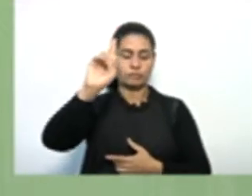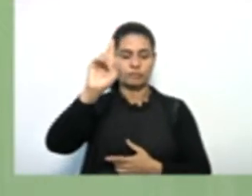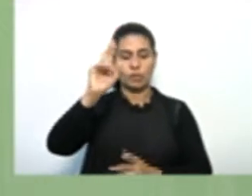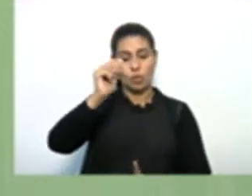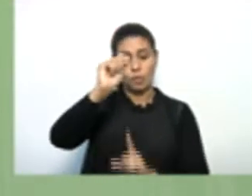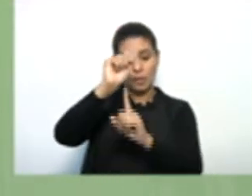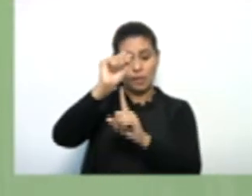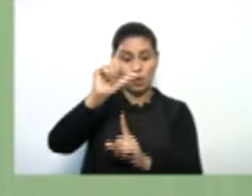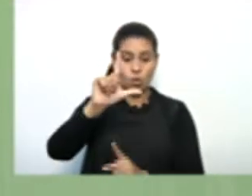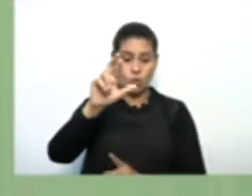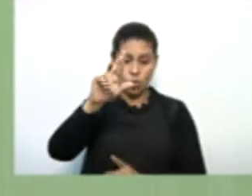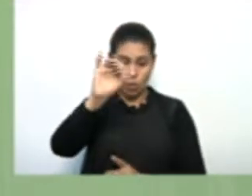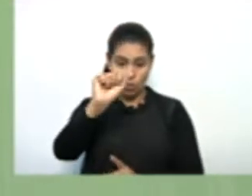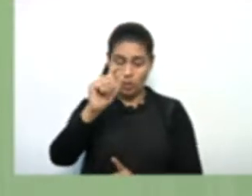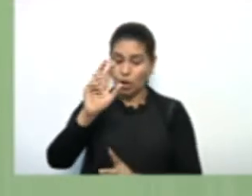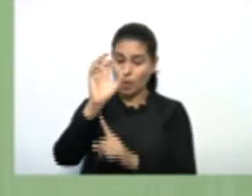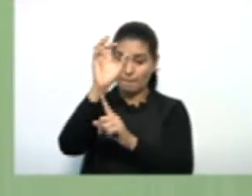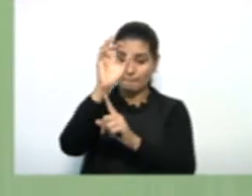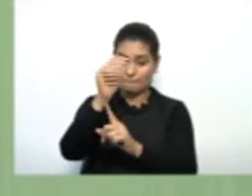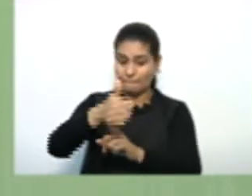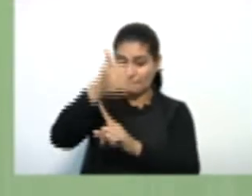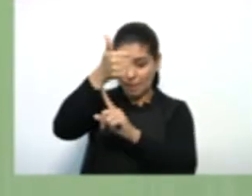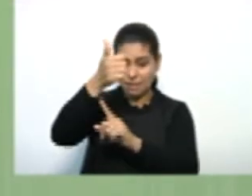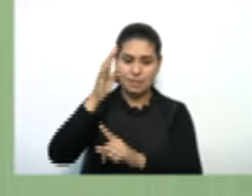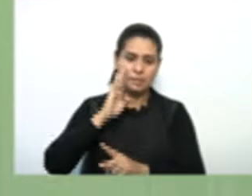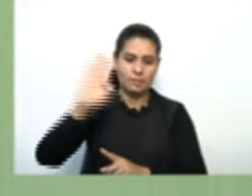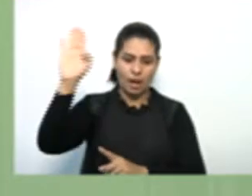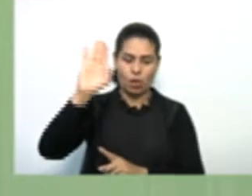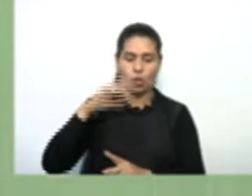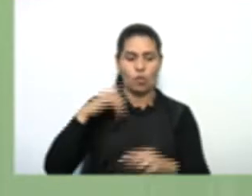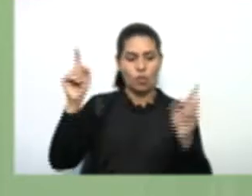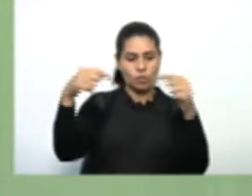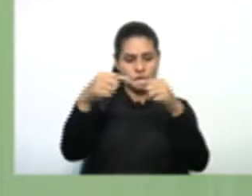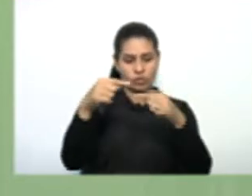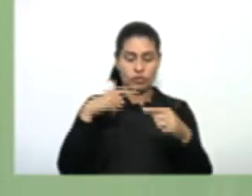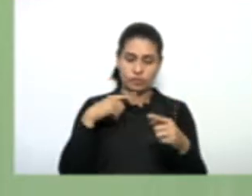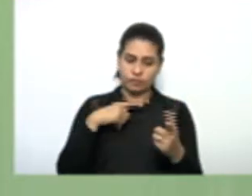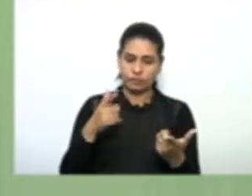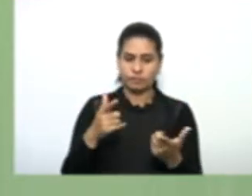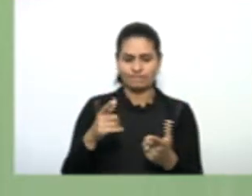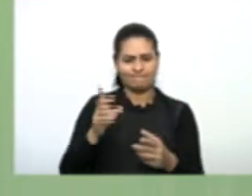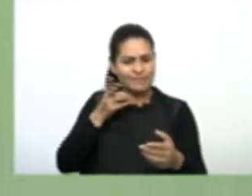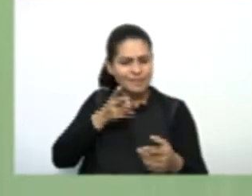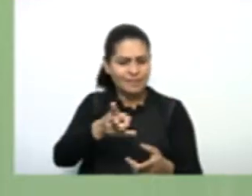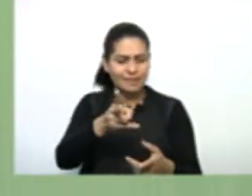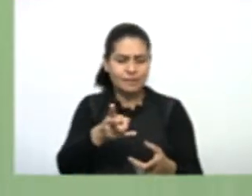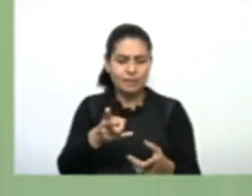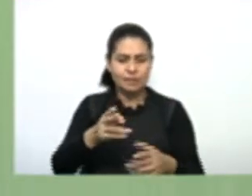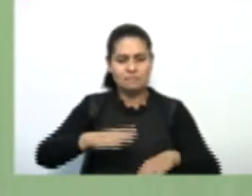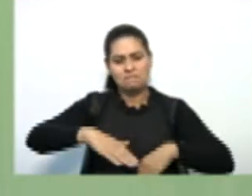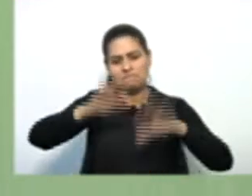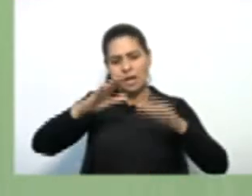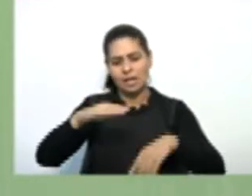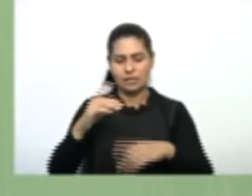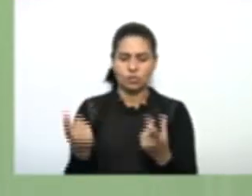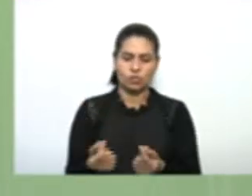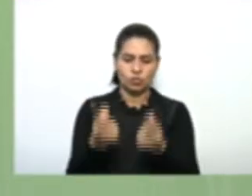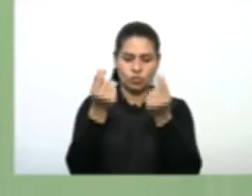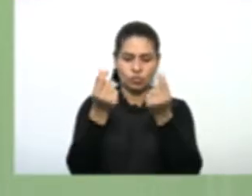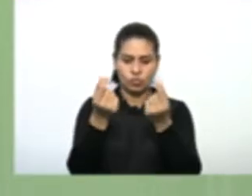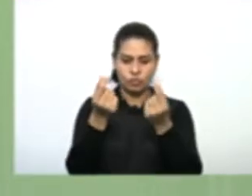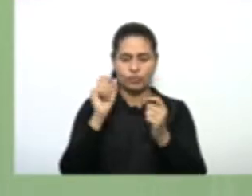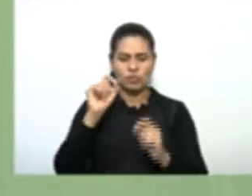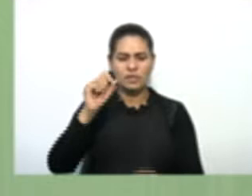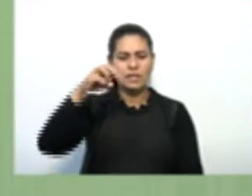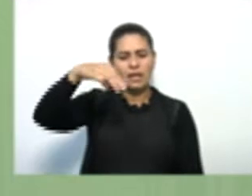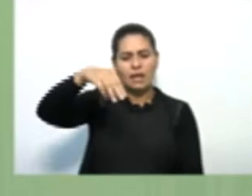o principal objetivo das empresas, que mantém seu foco na produção e constante maximização do lucro.